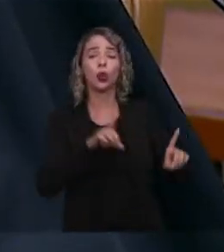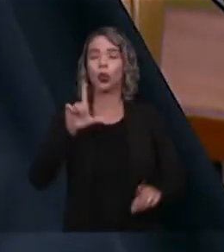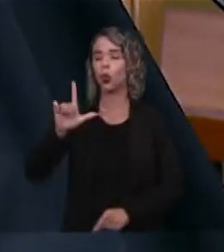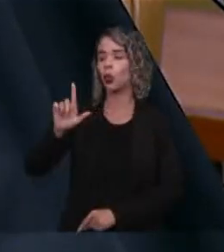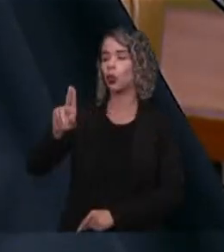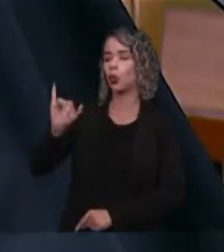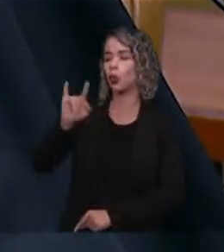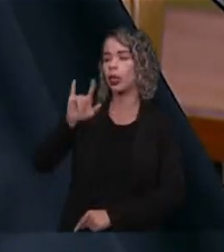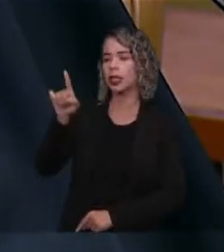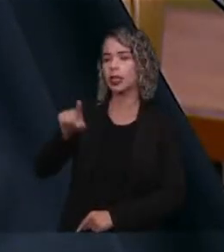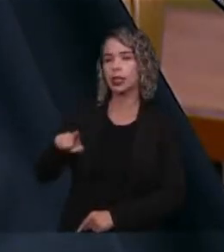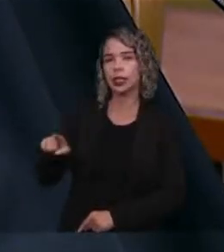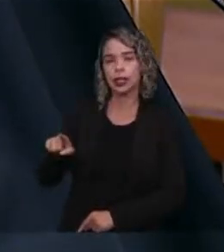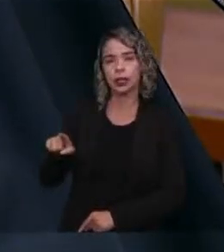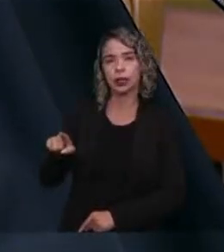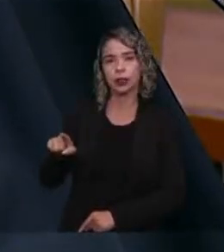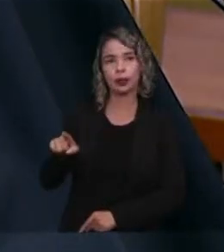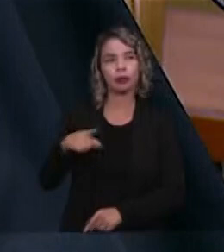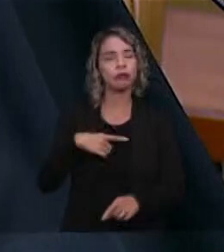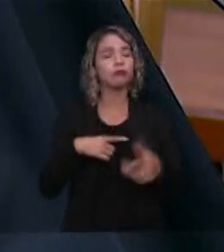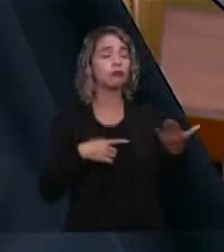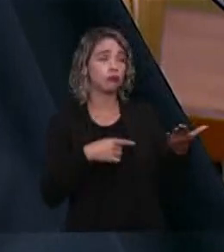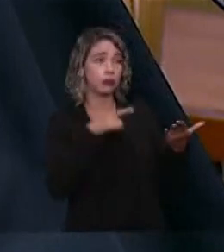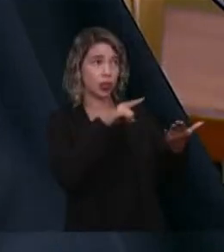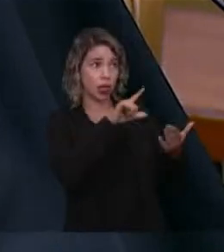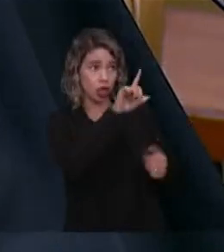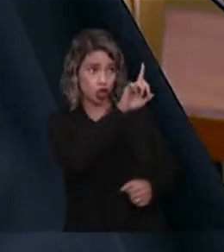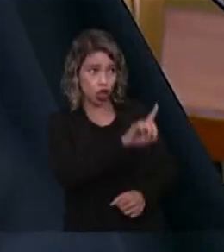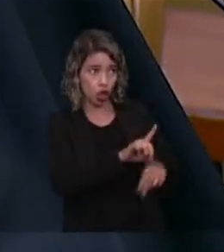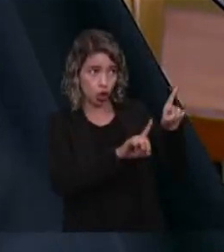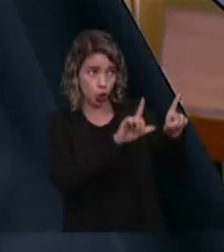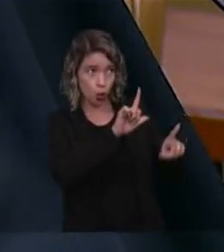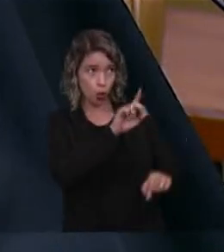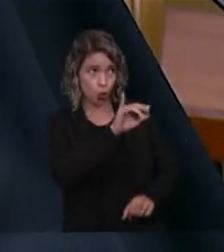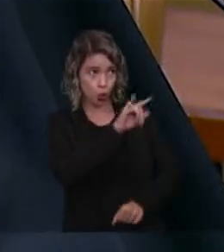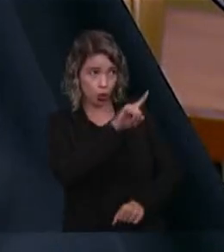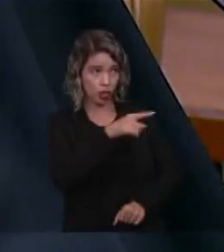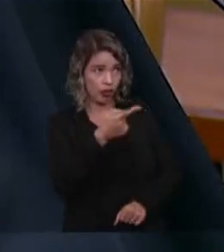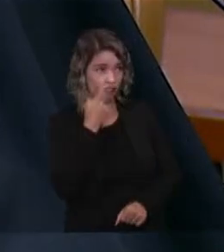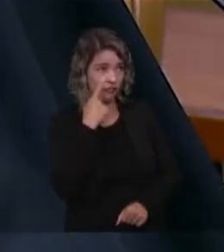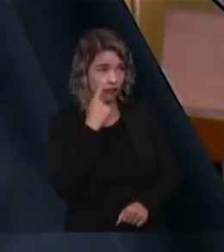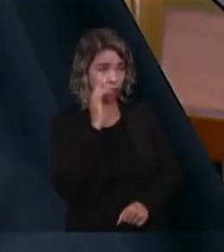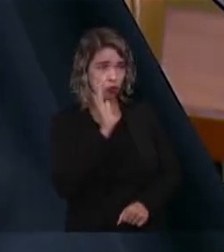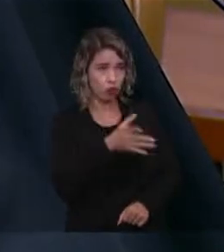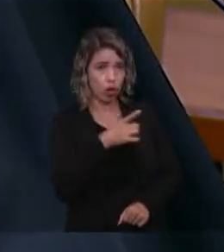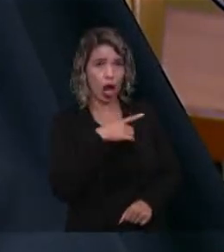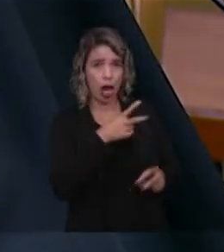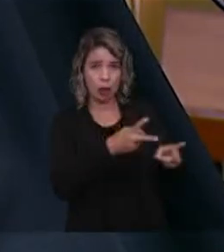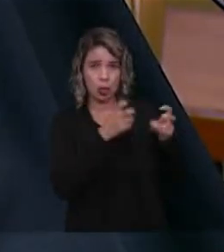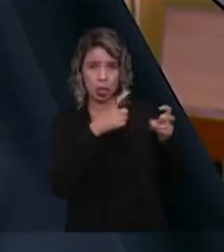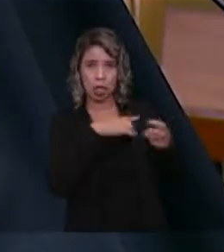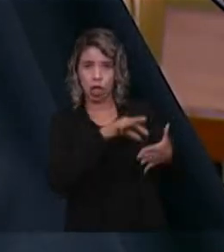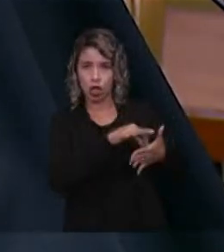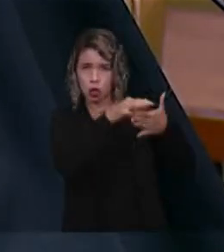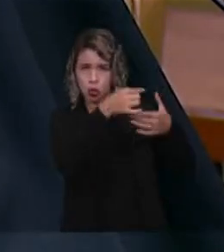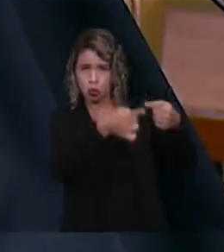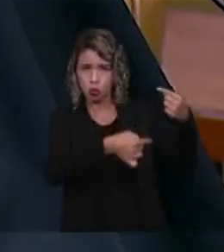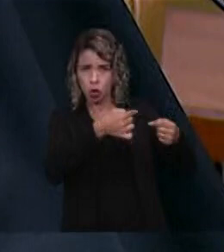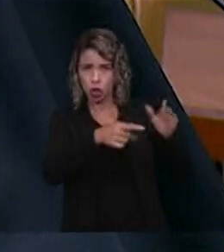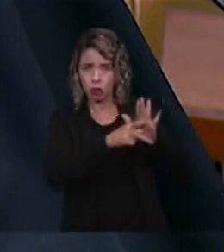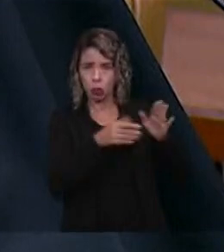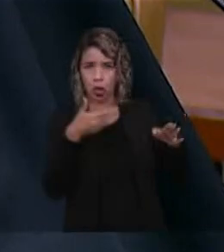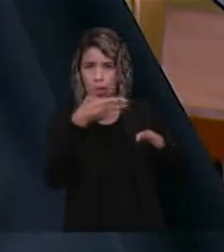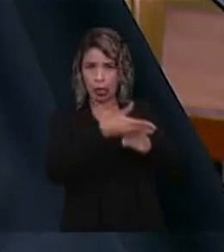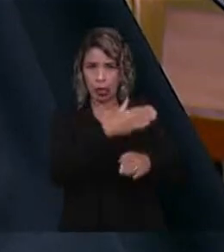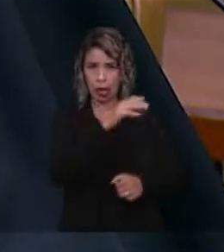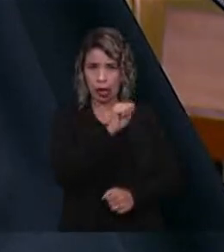Luiz Cláudio Caseira Sanches. Juiz. Esse diretor, o senhor ouviu em algum momento que ele teria alguma indicação política para